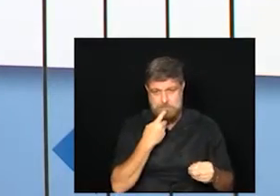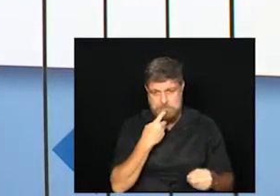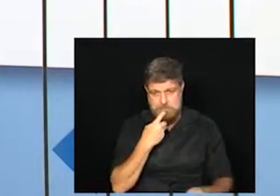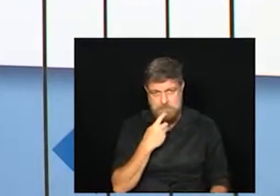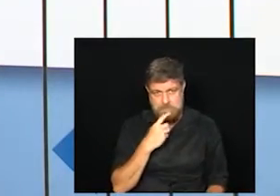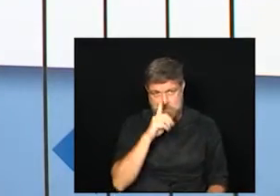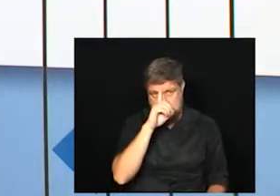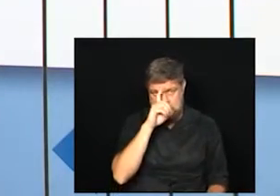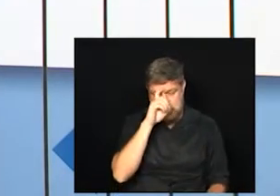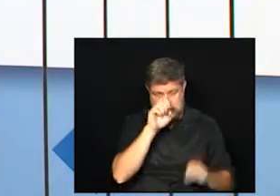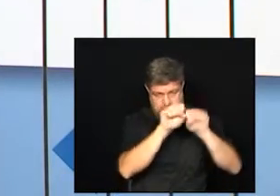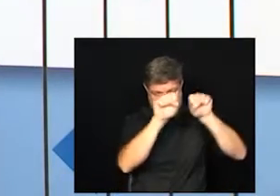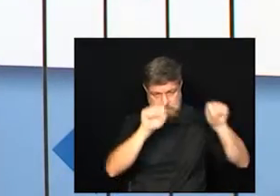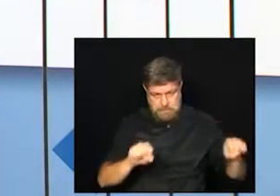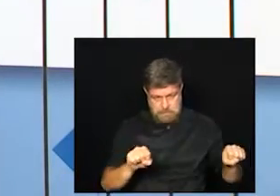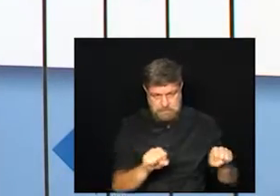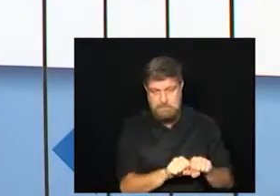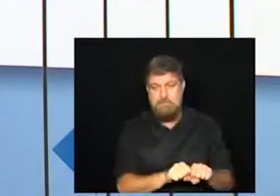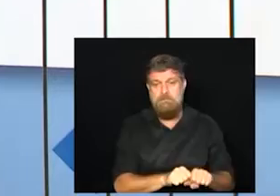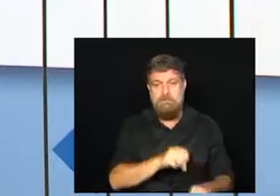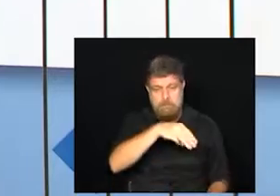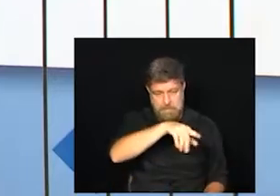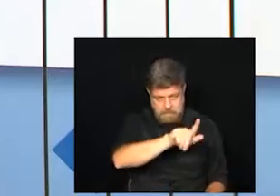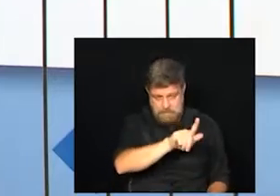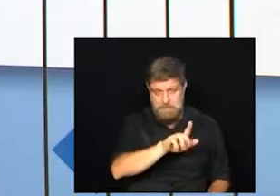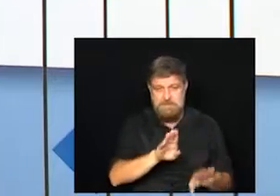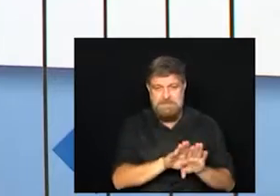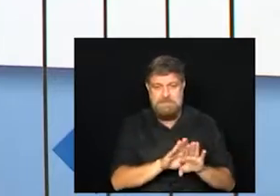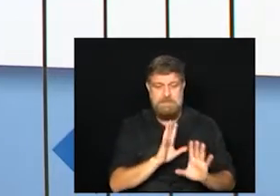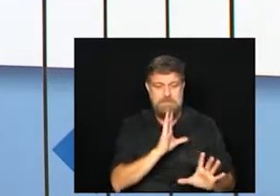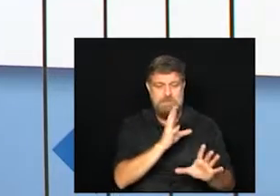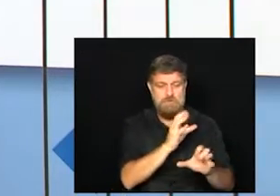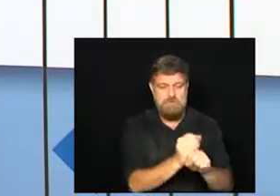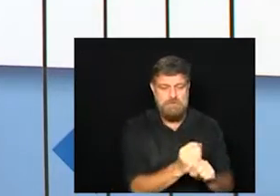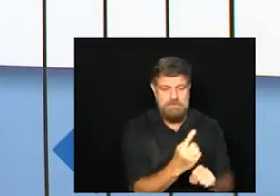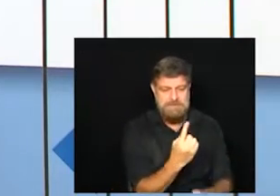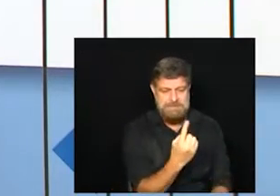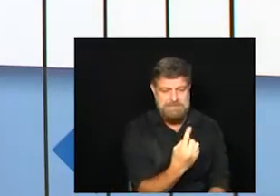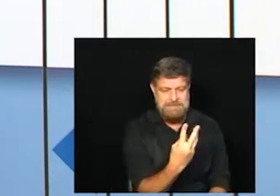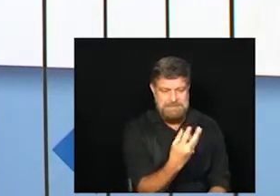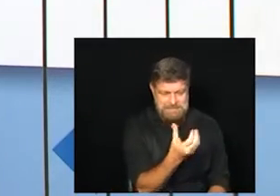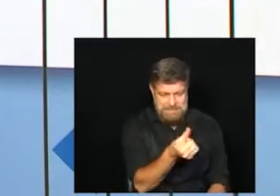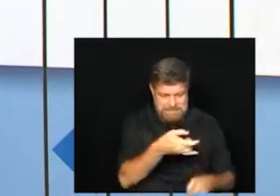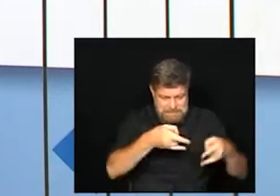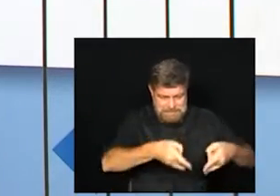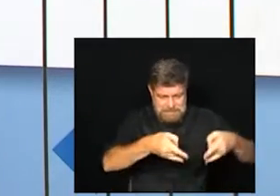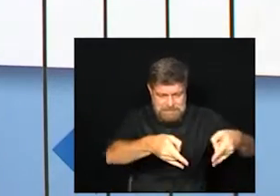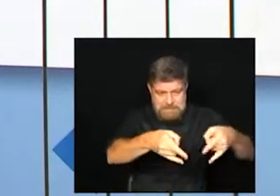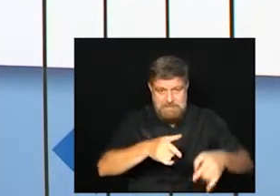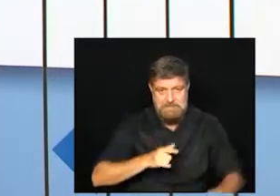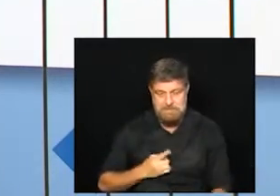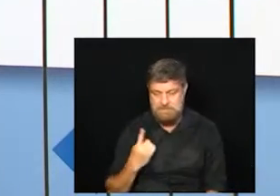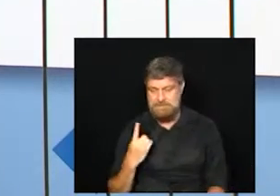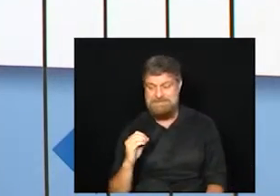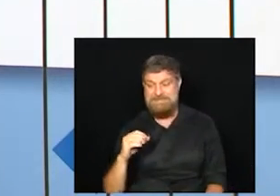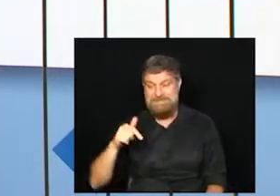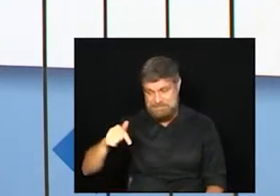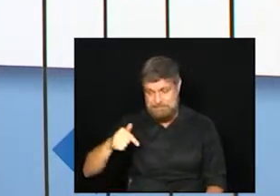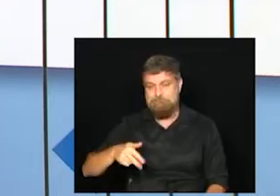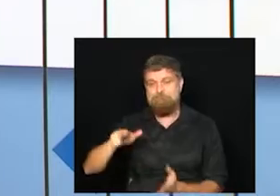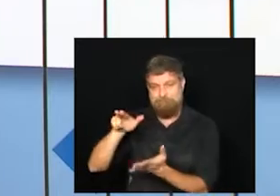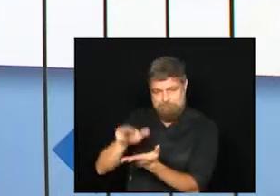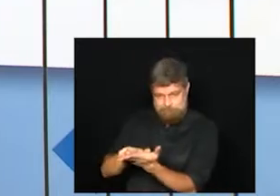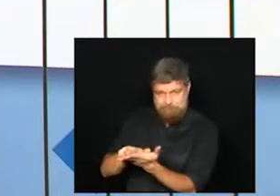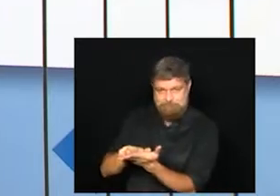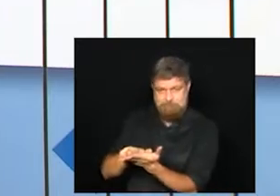Mário Gatti de urgência e emergência, temos 136 leitos, dos quais 107 estavam ocupados